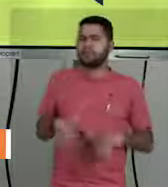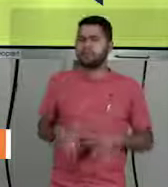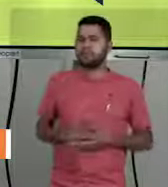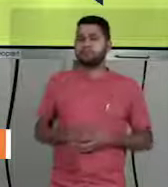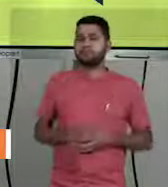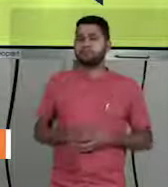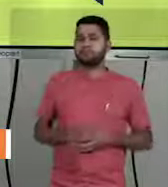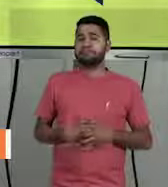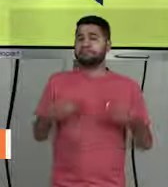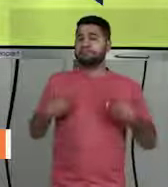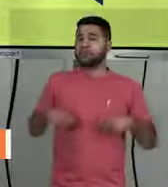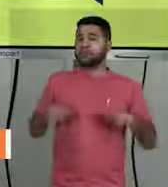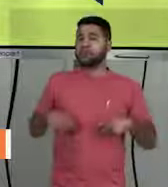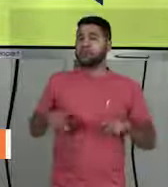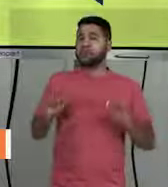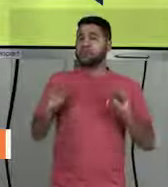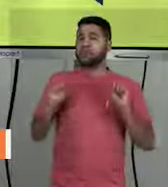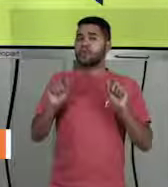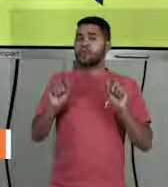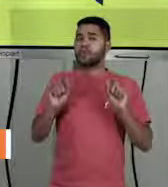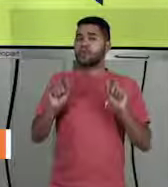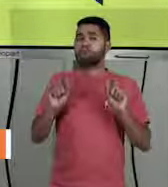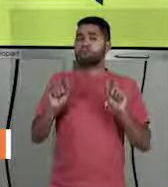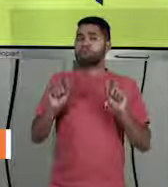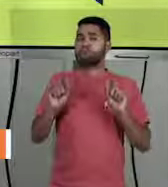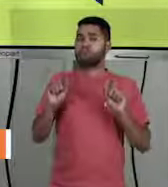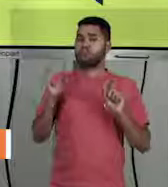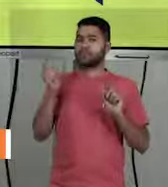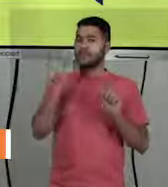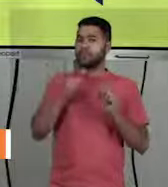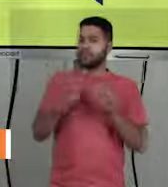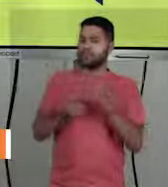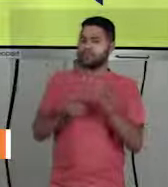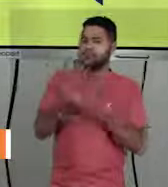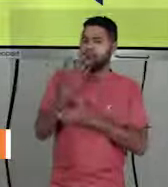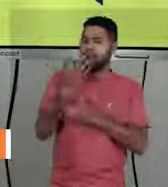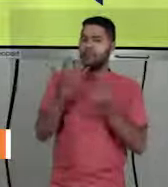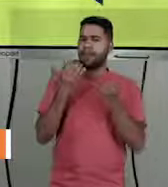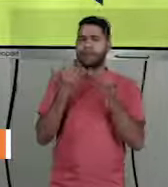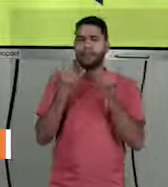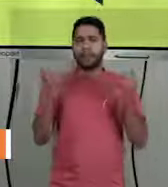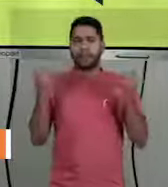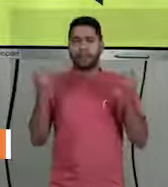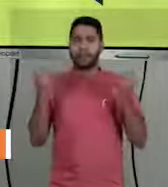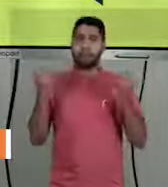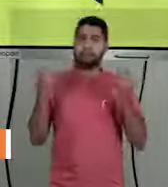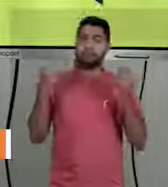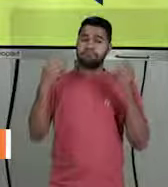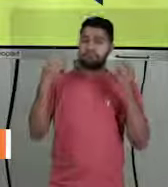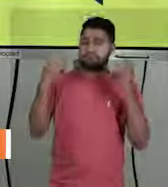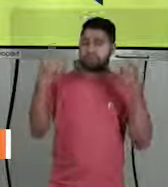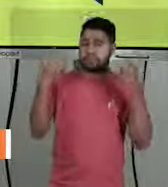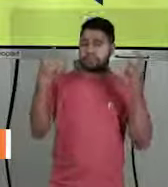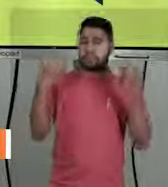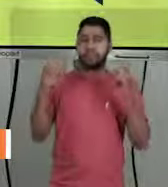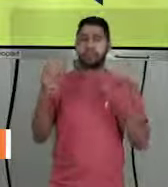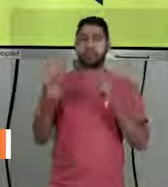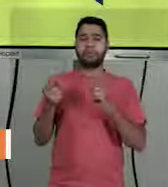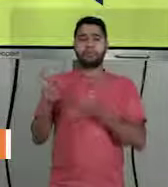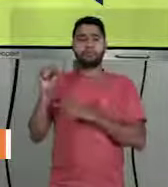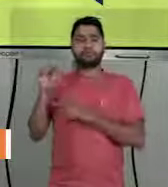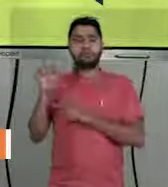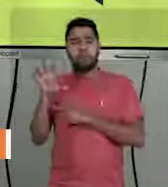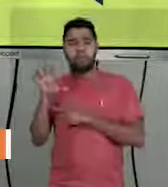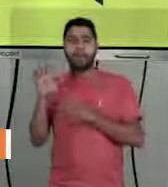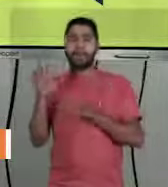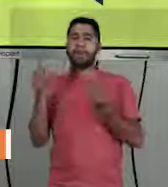O que ele precisa ter para que ele gere energia, né, luminosa, sonora? Então, se você está falando de uma televisão,